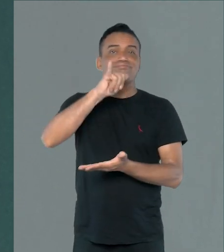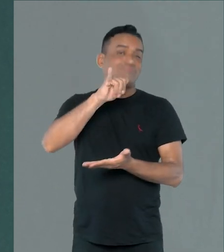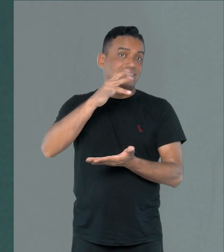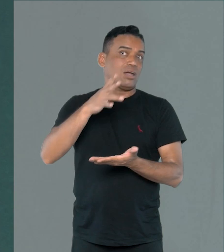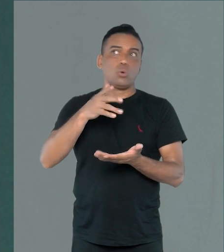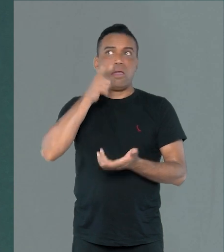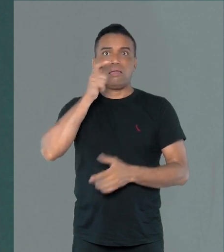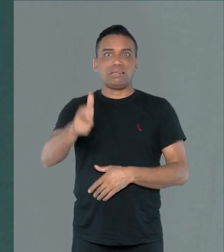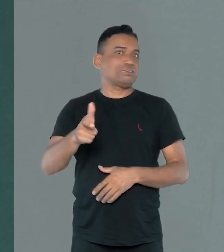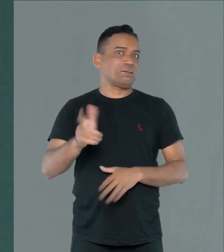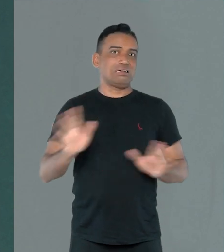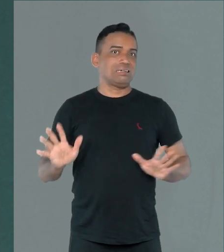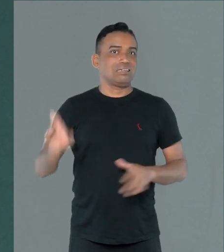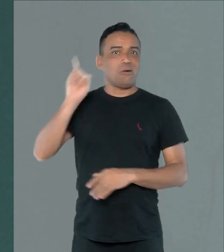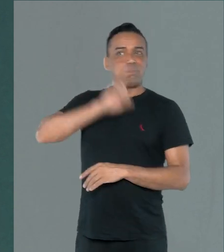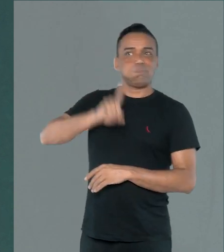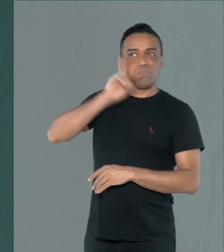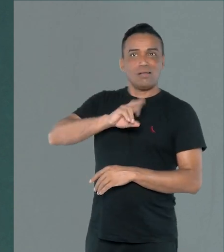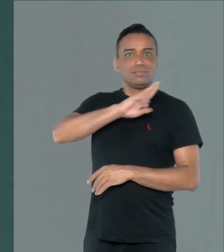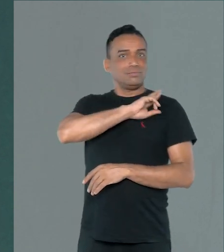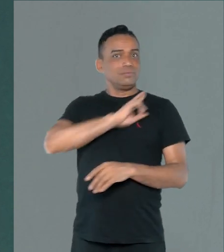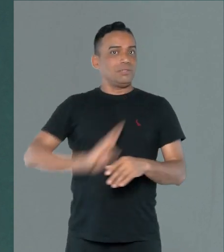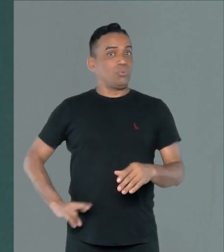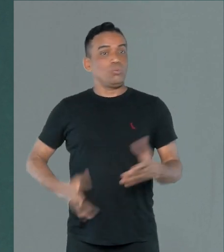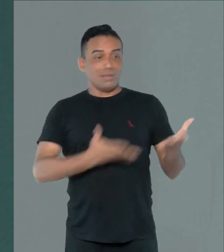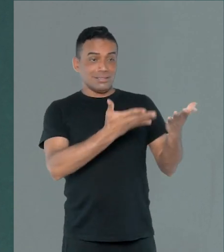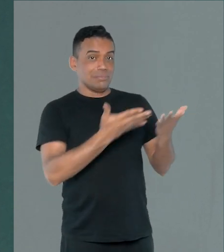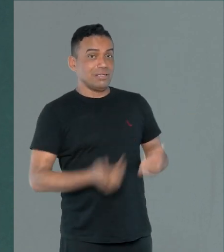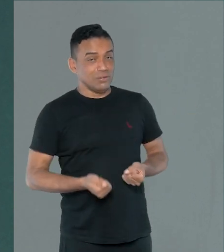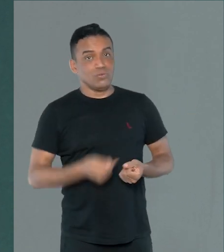muito interessante. Estados Unidos, uma república, eles são recebidos,